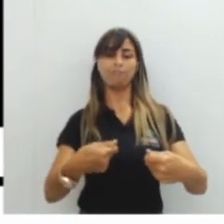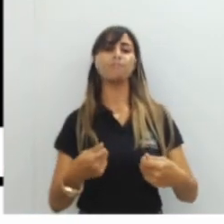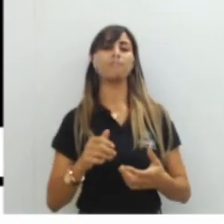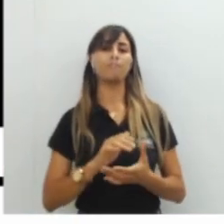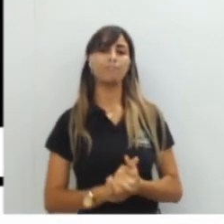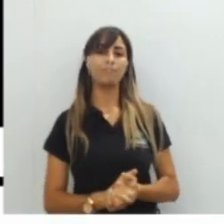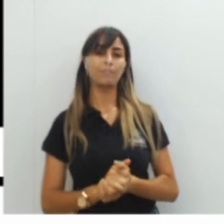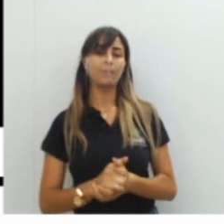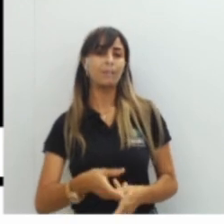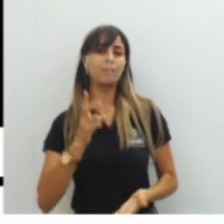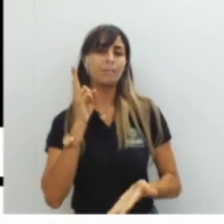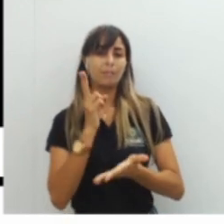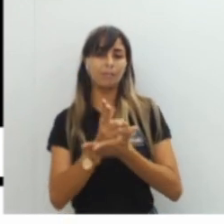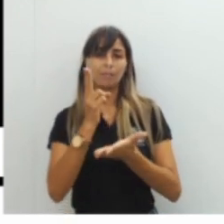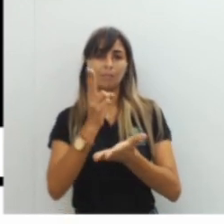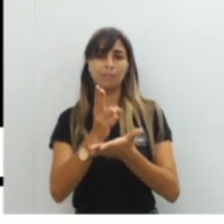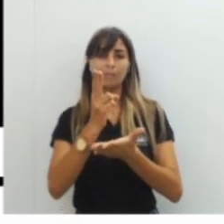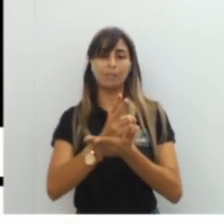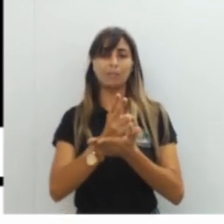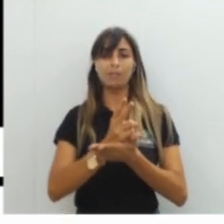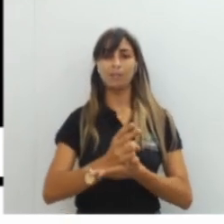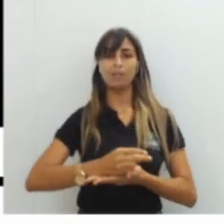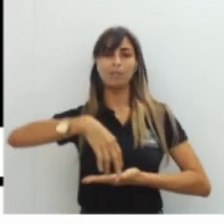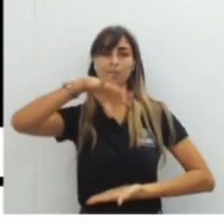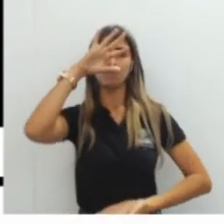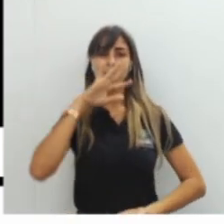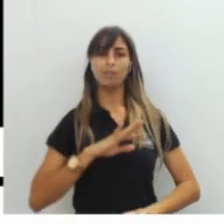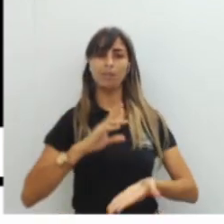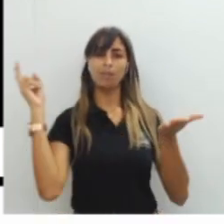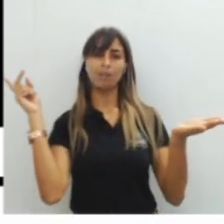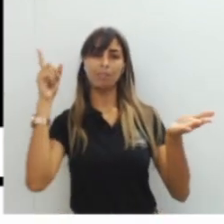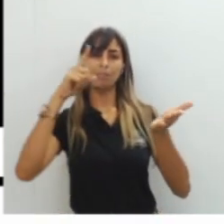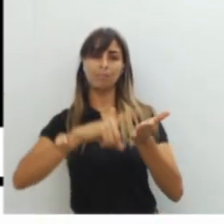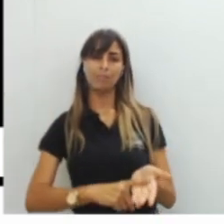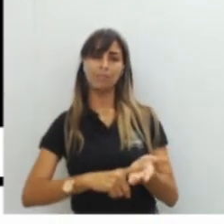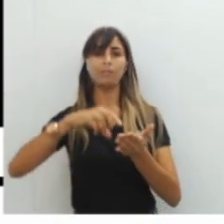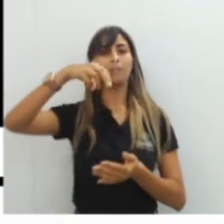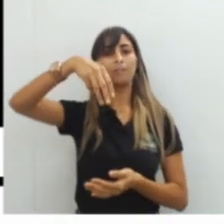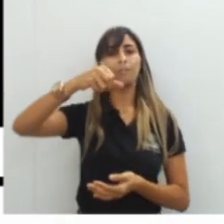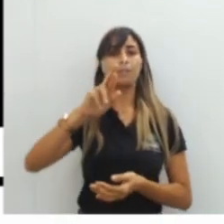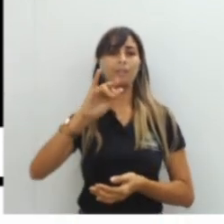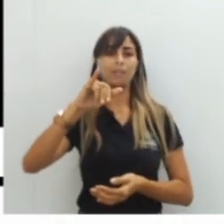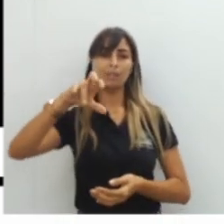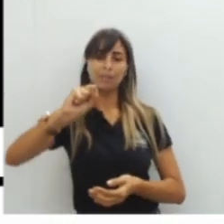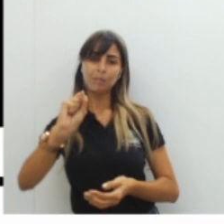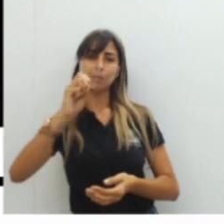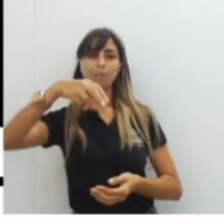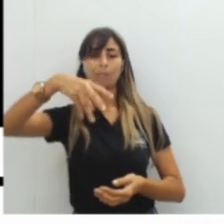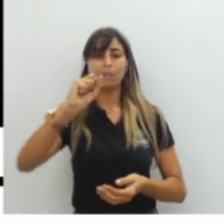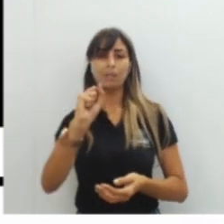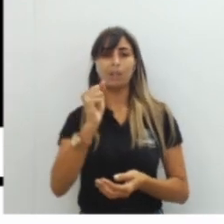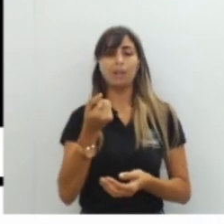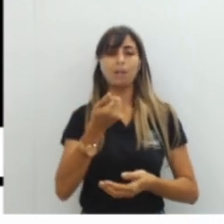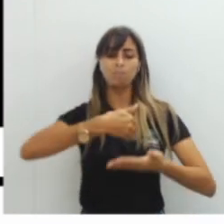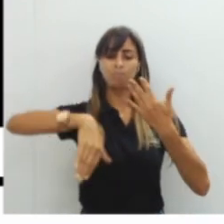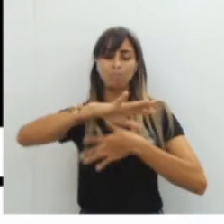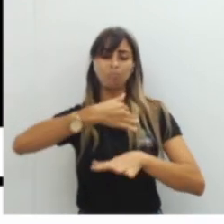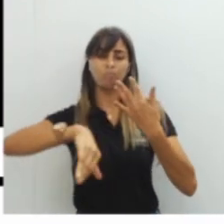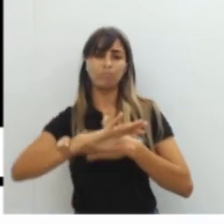gana, sempre quem traz no corpo a marca Maria, Maria mistura a dor e a